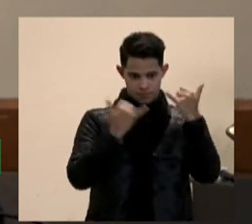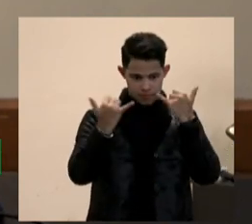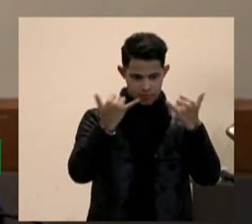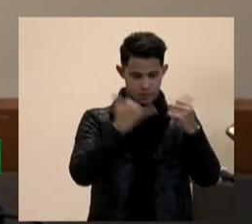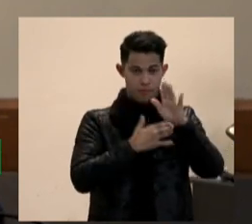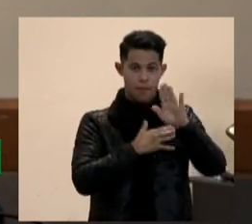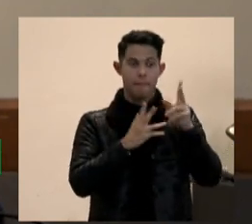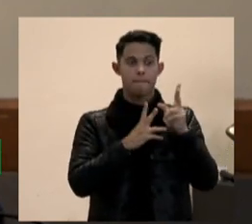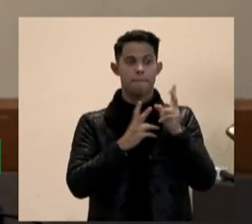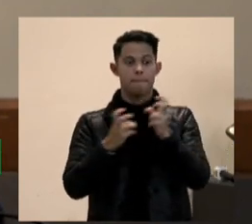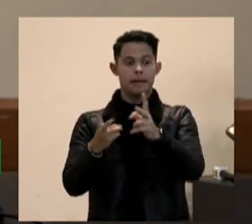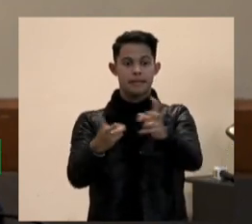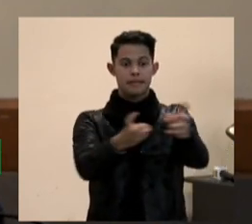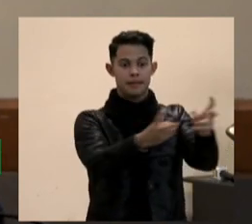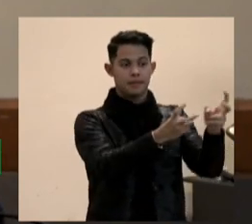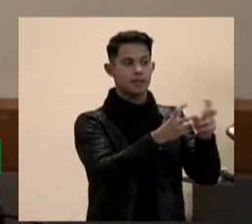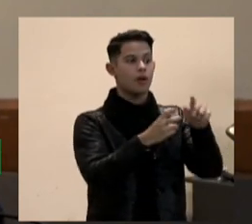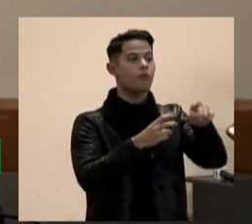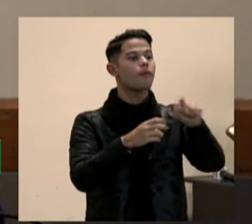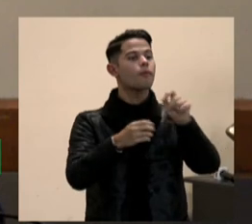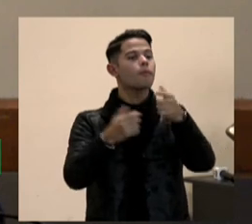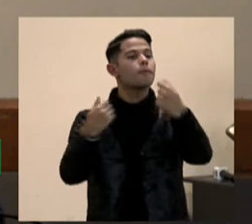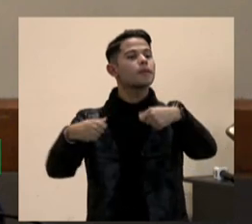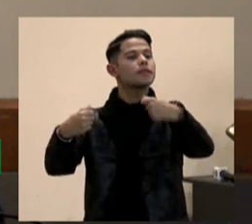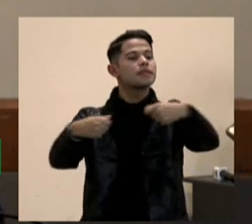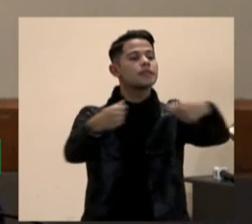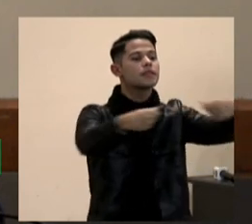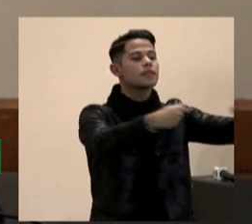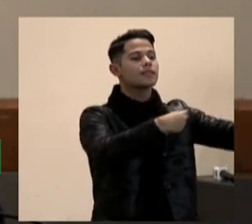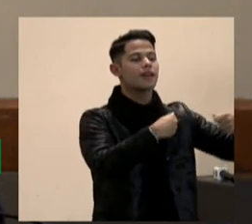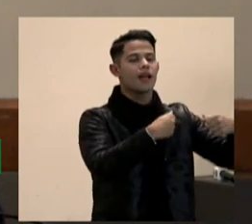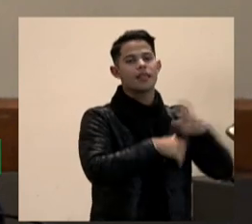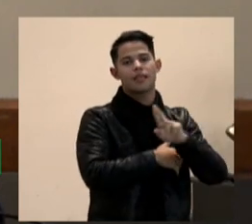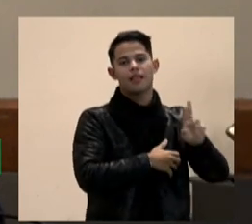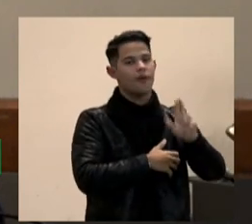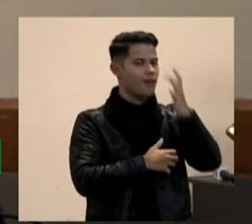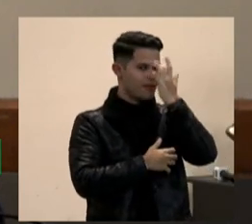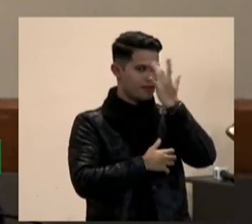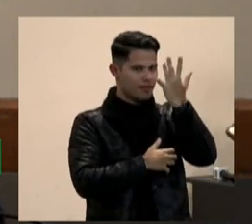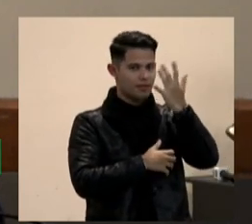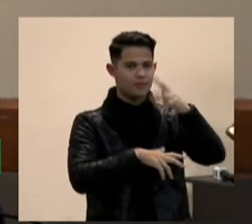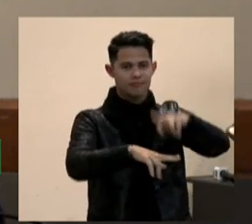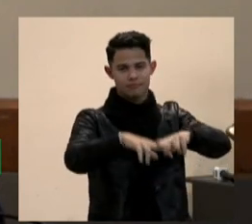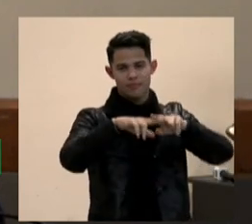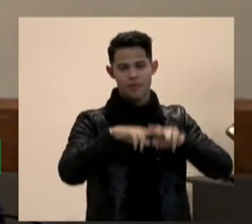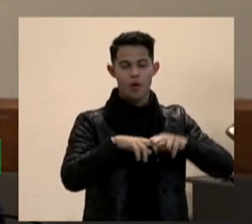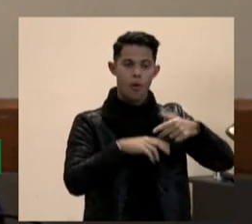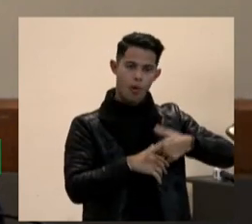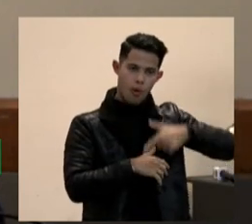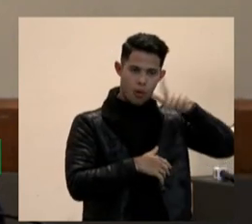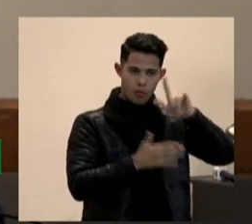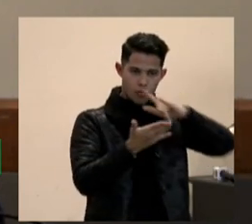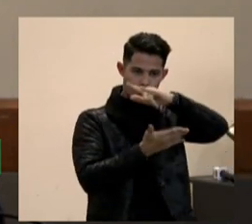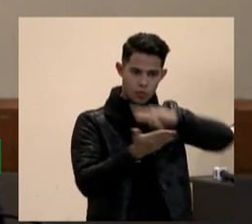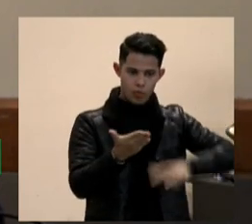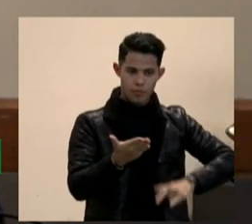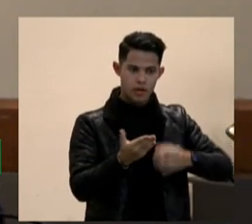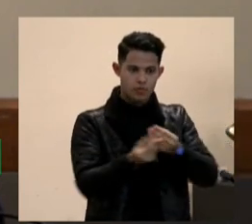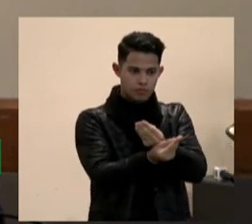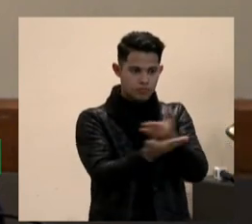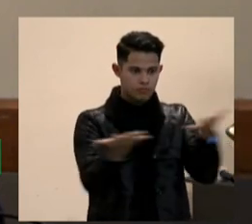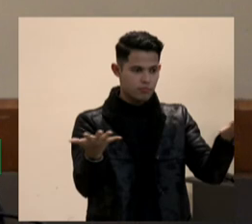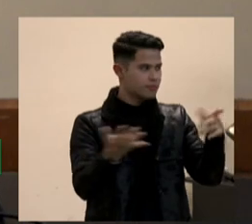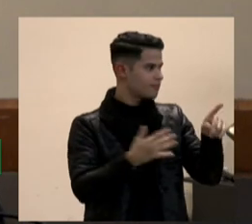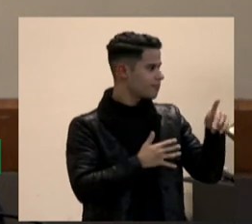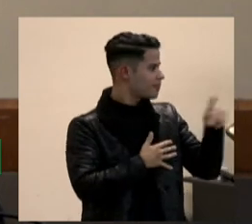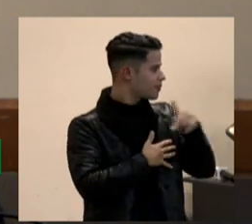muito simples, né? E no documento que ontem foi... Foi tornado público, né? Como disse a Giovana, ainda não deu tempo